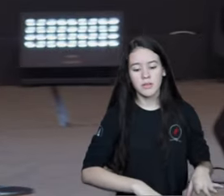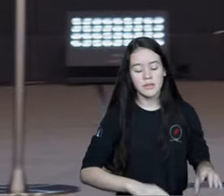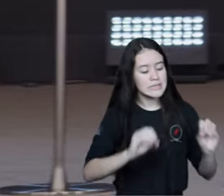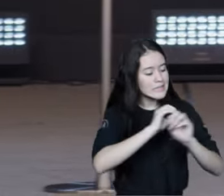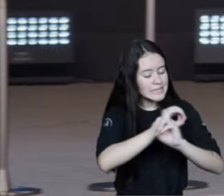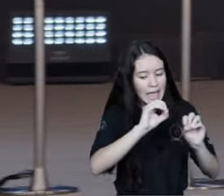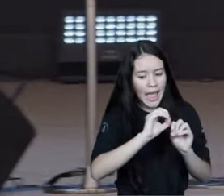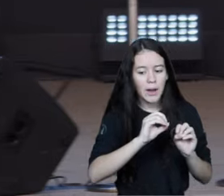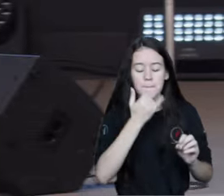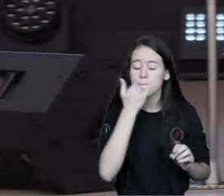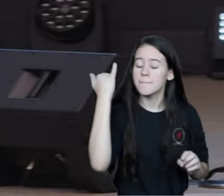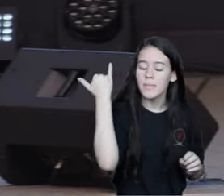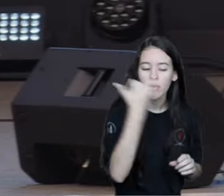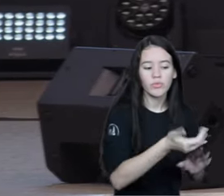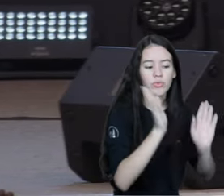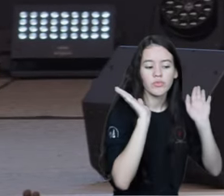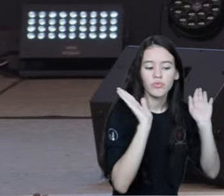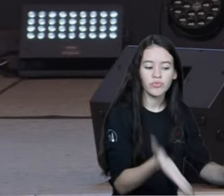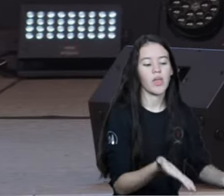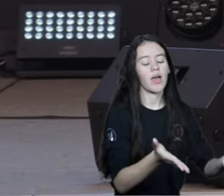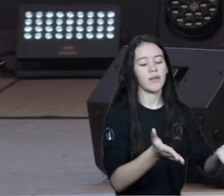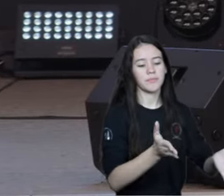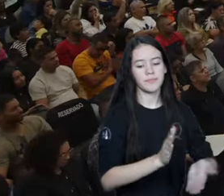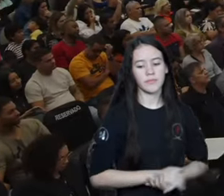zerado tá perdoado